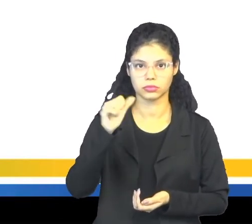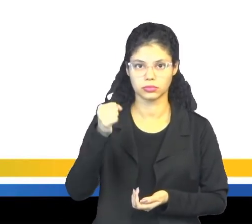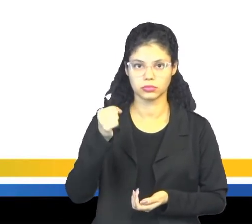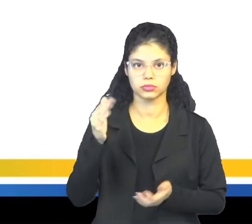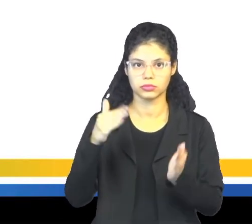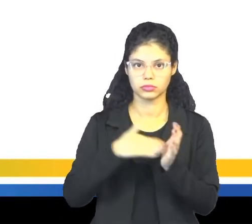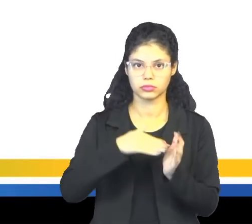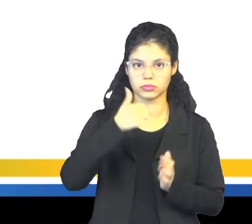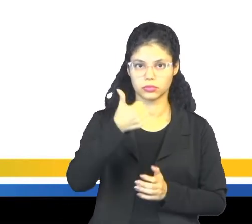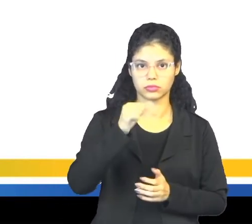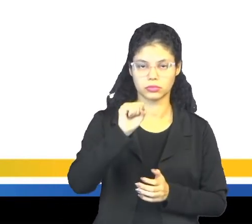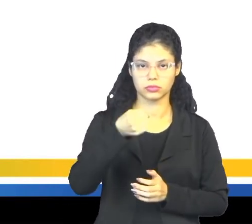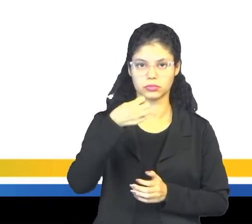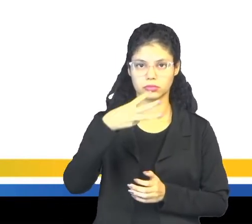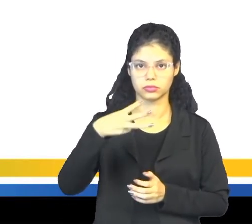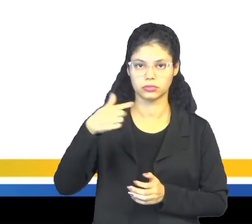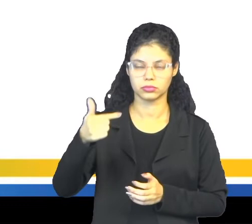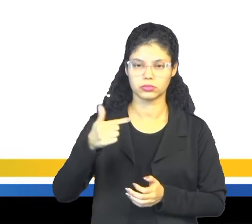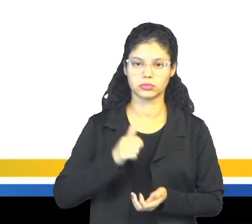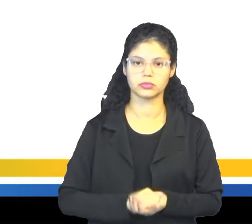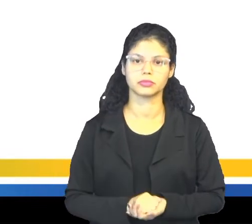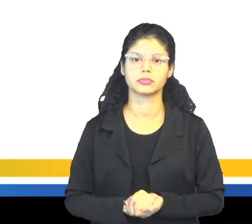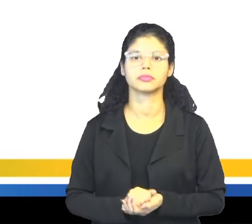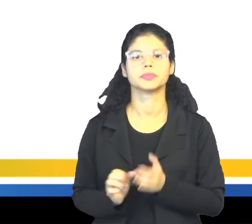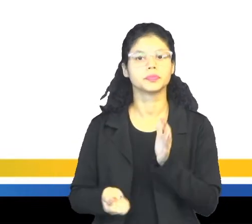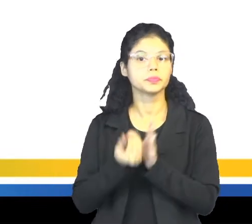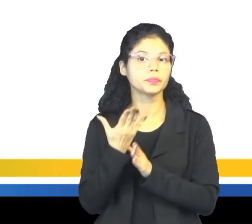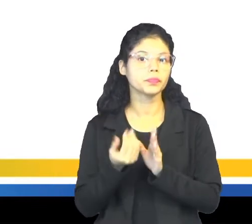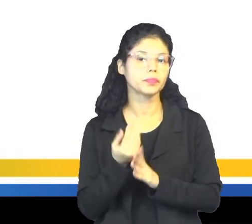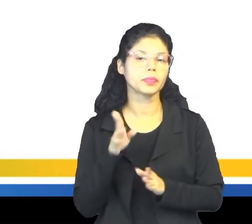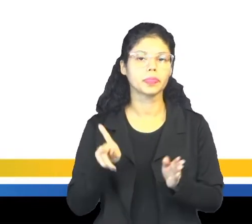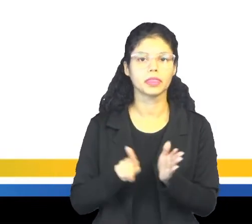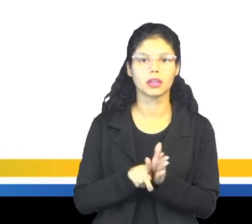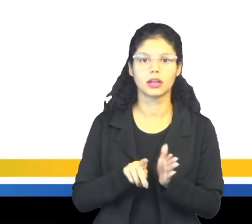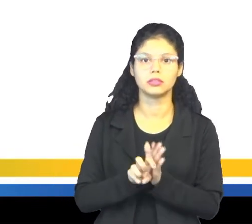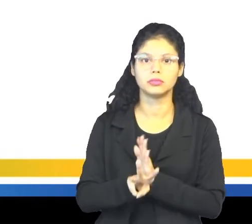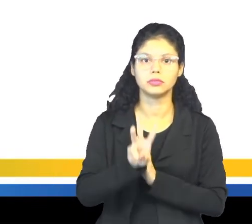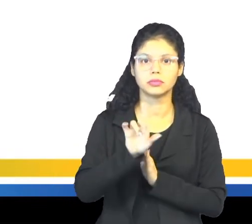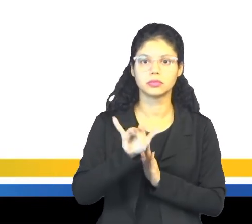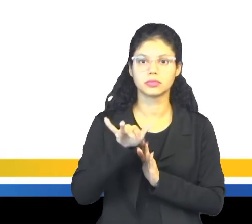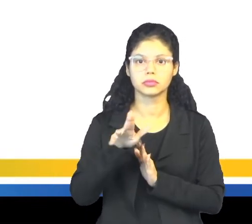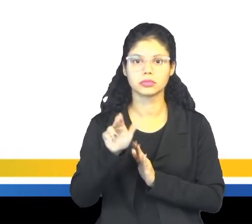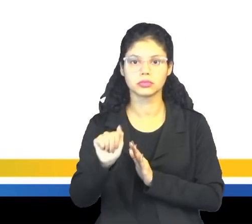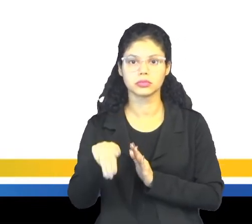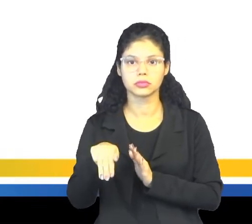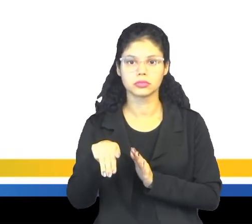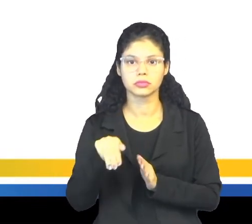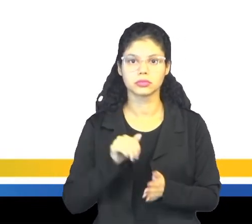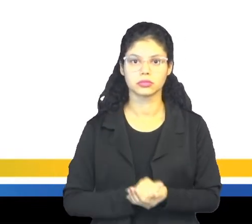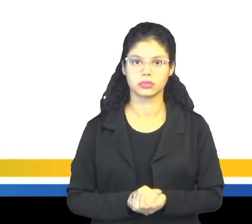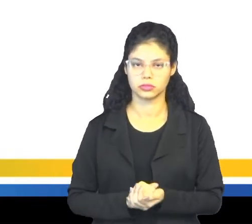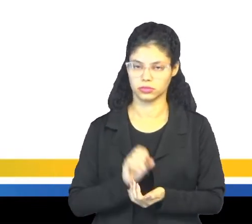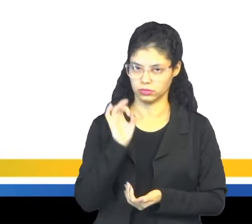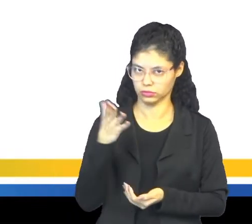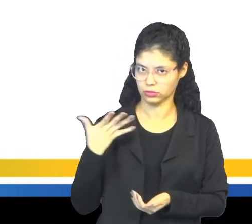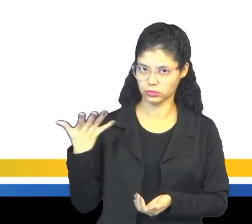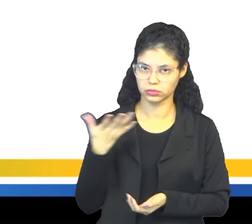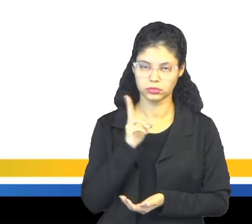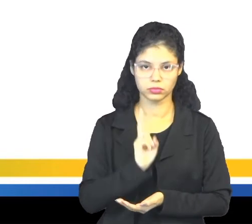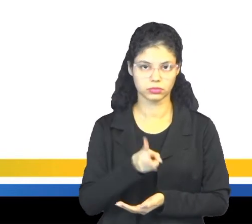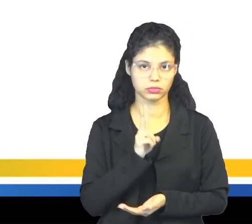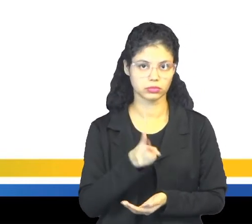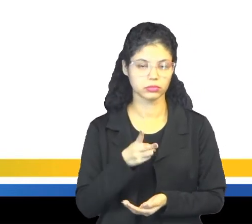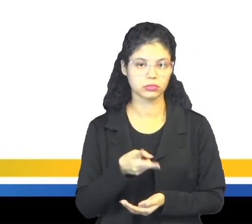1828 a 1832, foi criado por William George Honig, tá? Também tem basicamente a